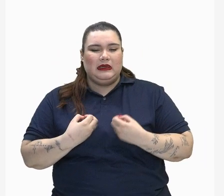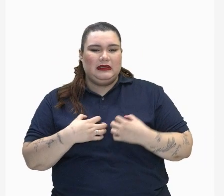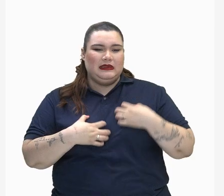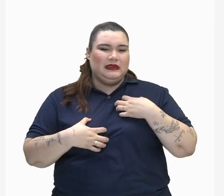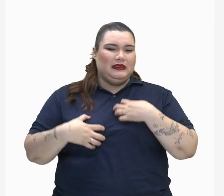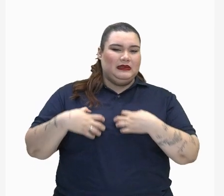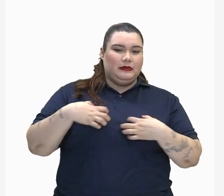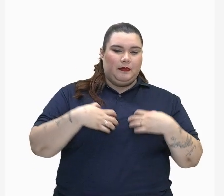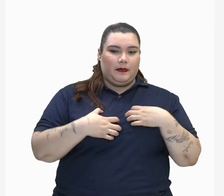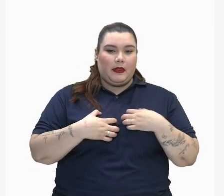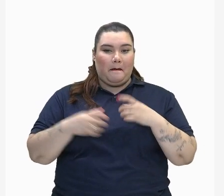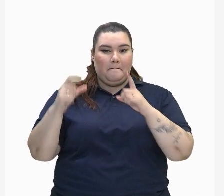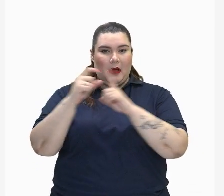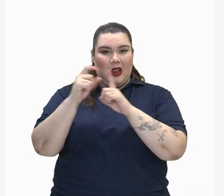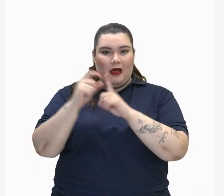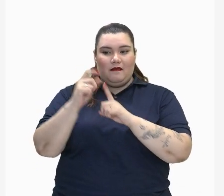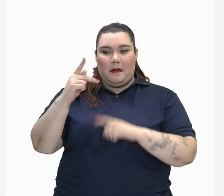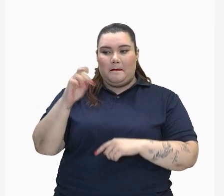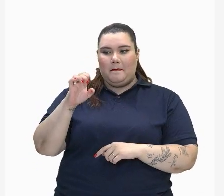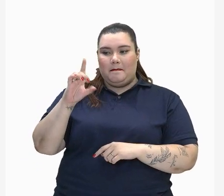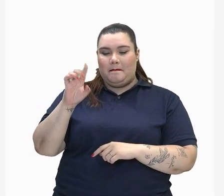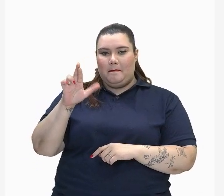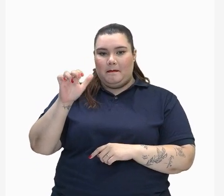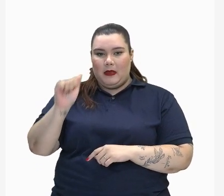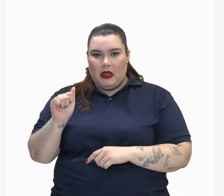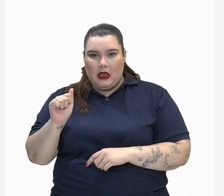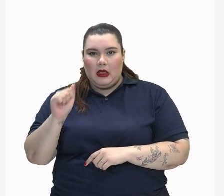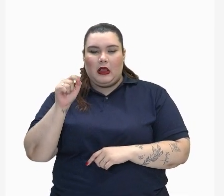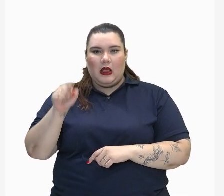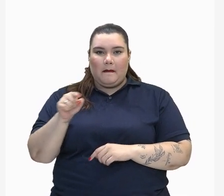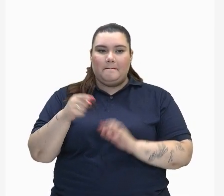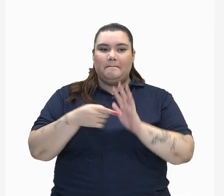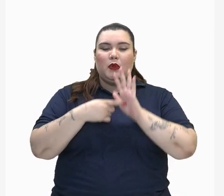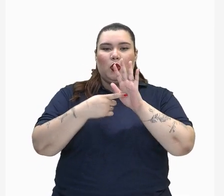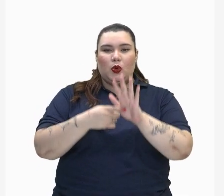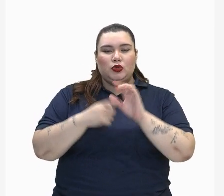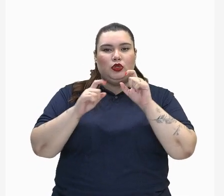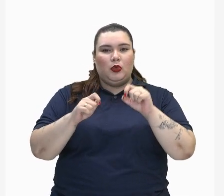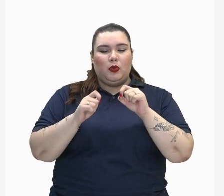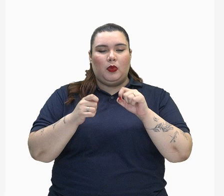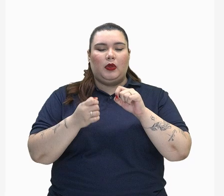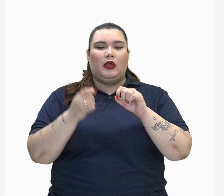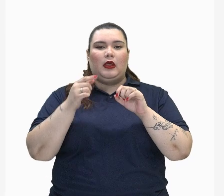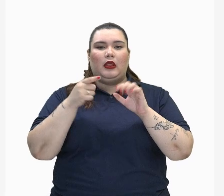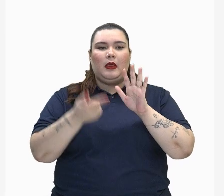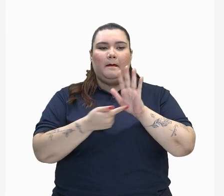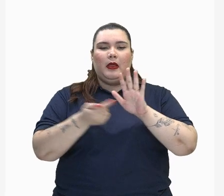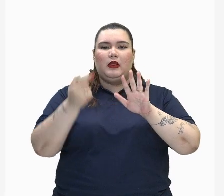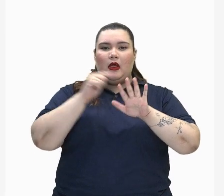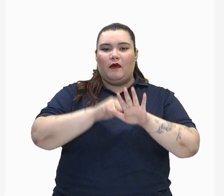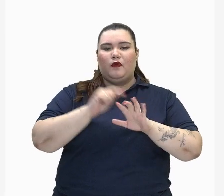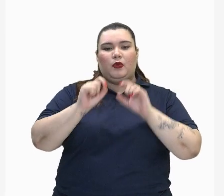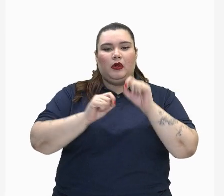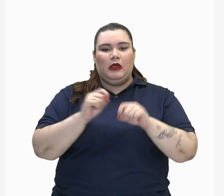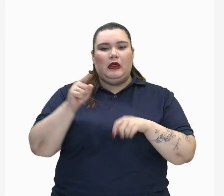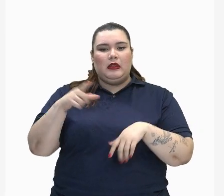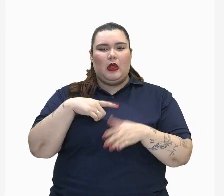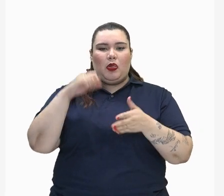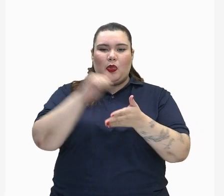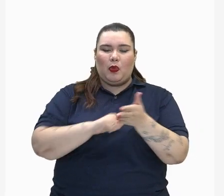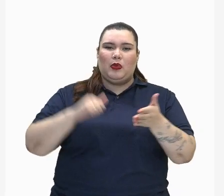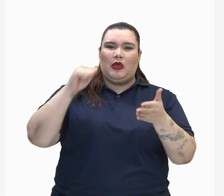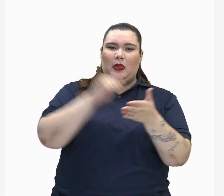A repetição da pedra mostra que esse obstáculo foi persistente, insistente e